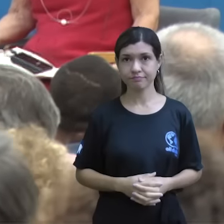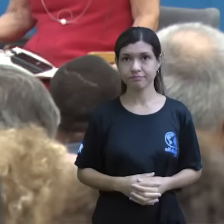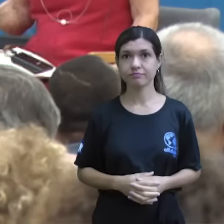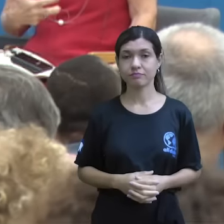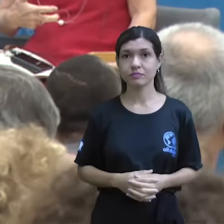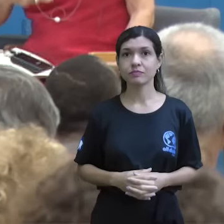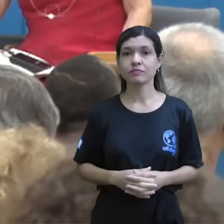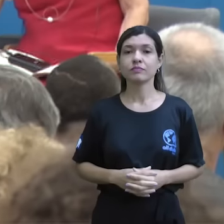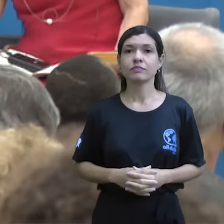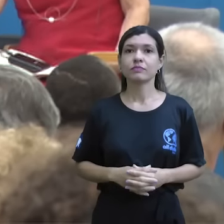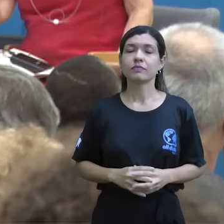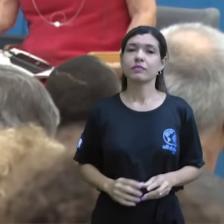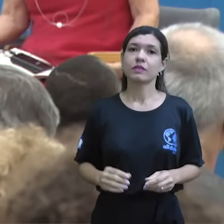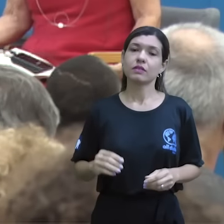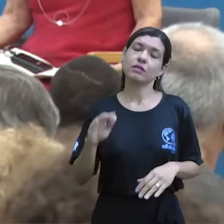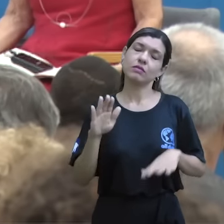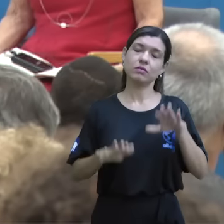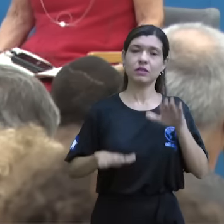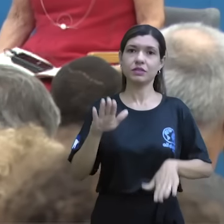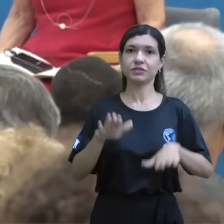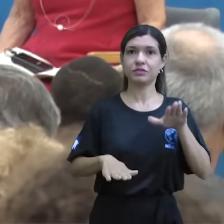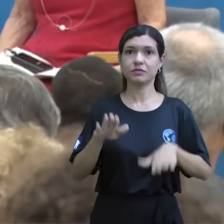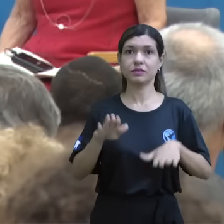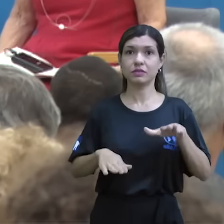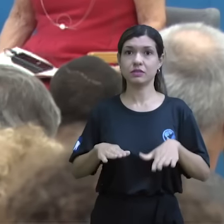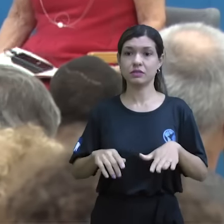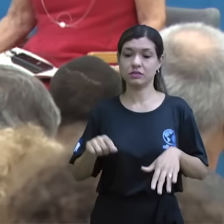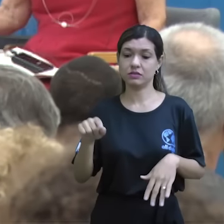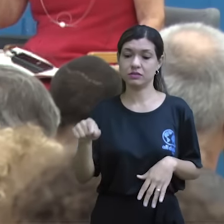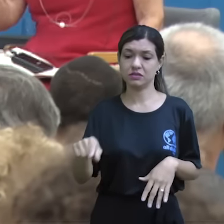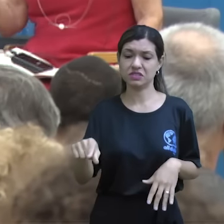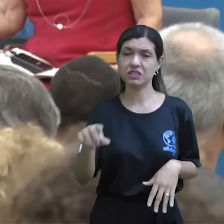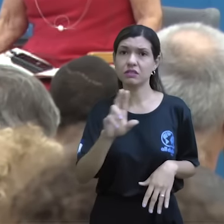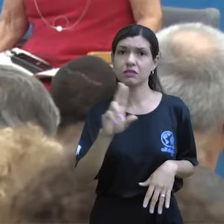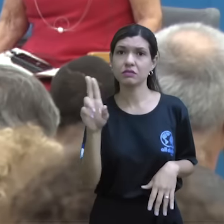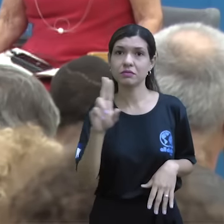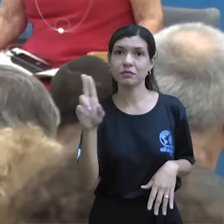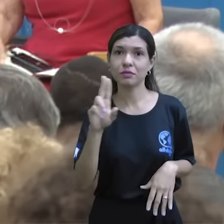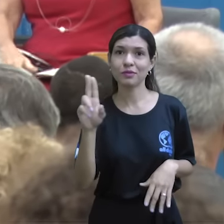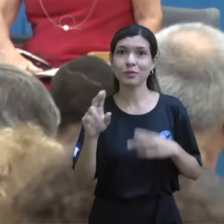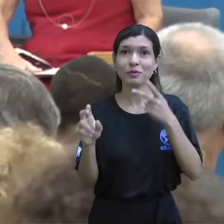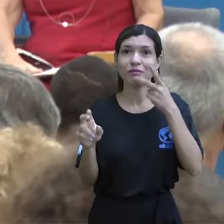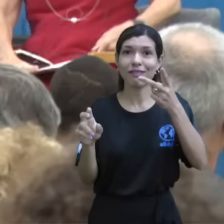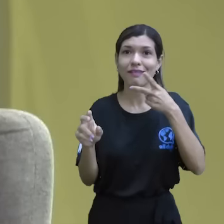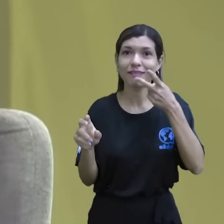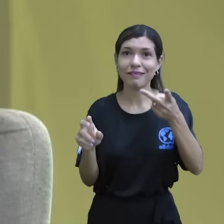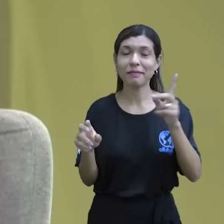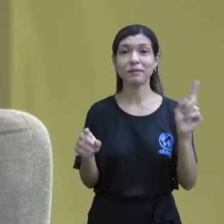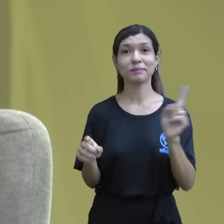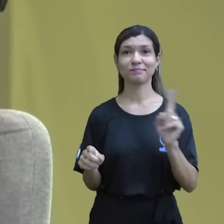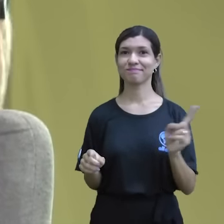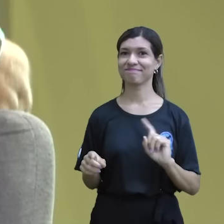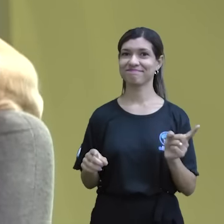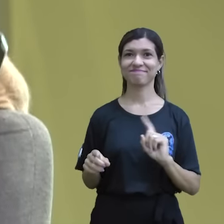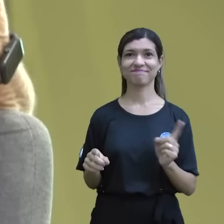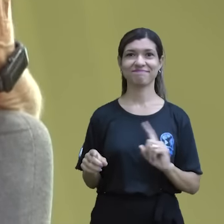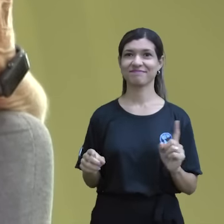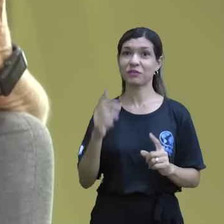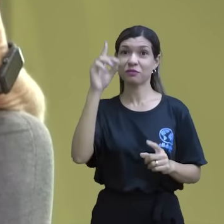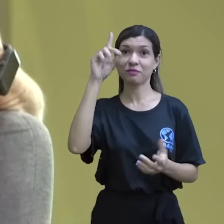Então a foto tinha também um sentido prático, né? Daquela pessoa poder ser reconhecida. E é muito